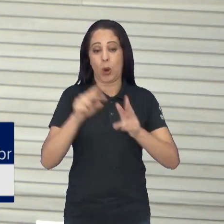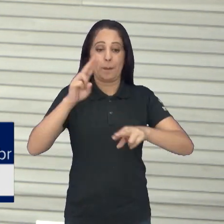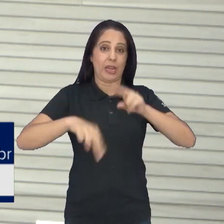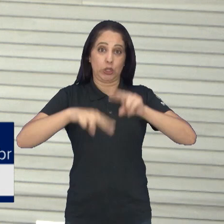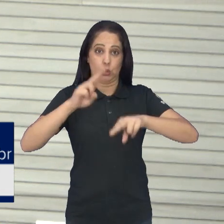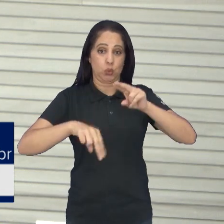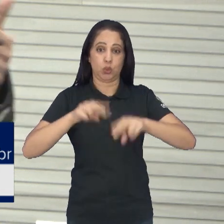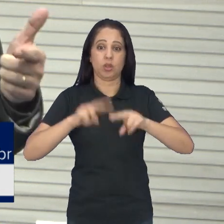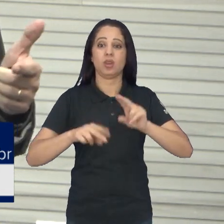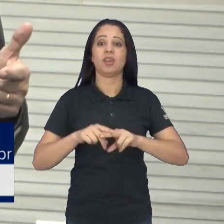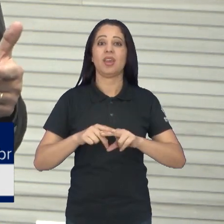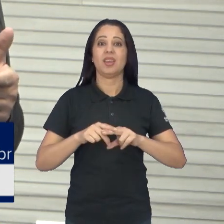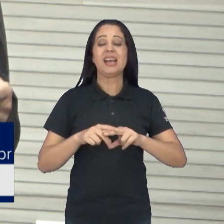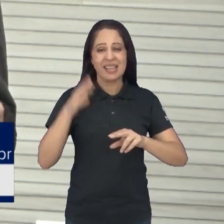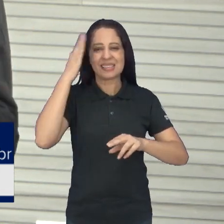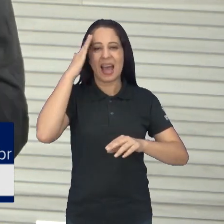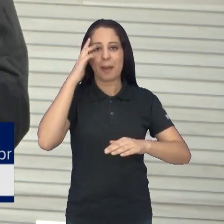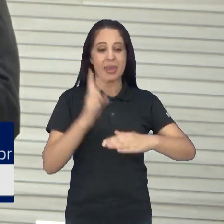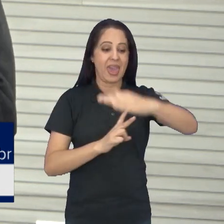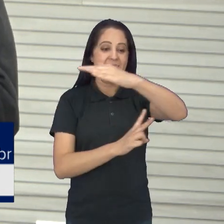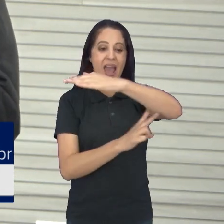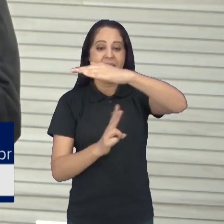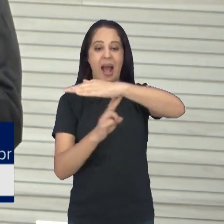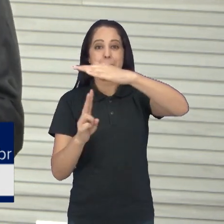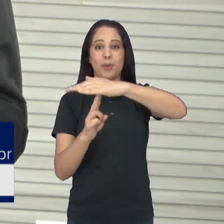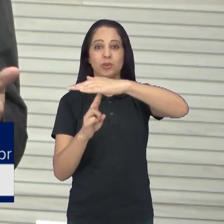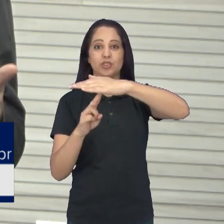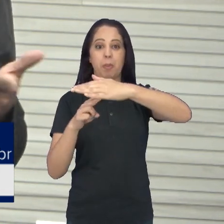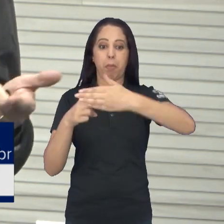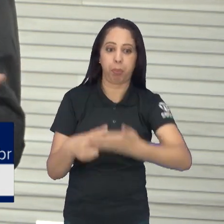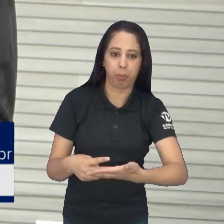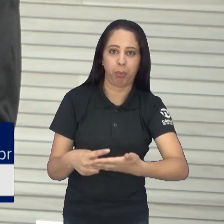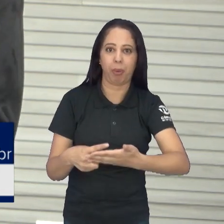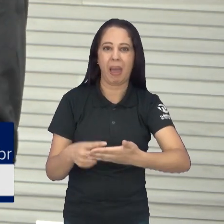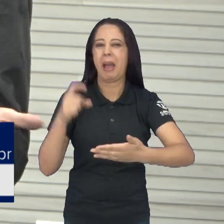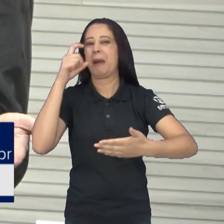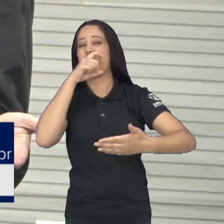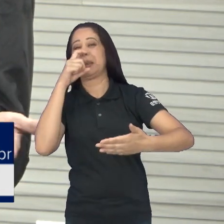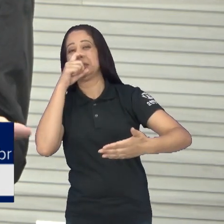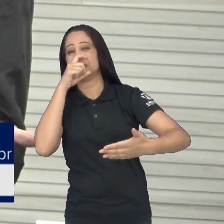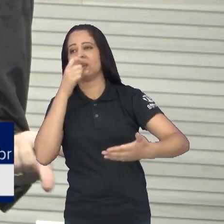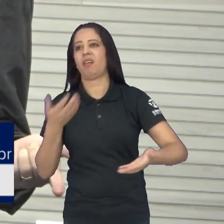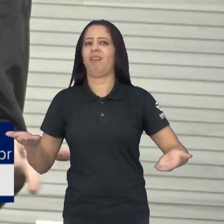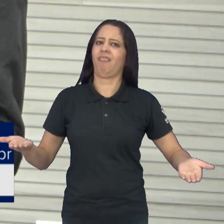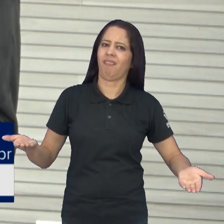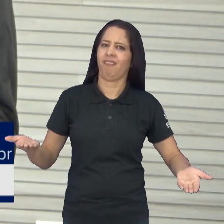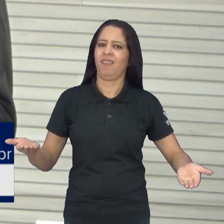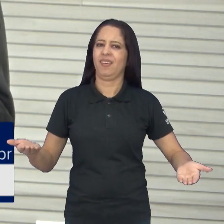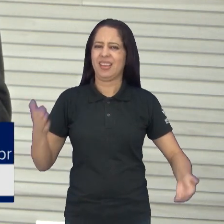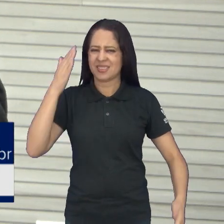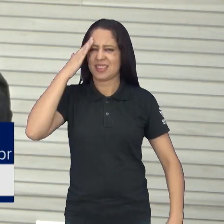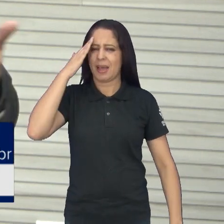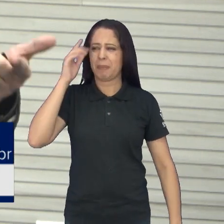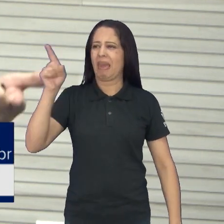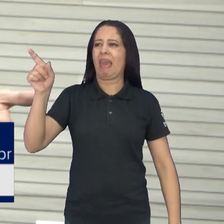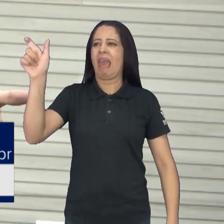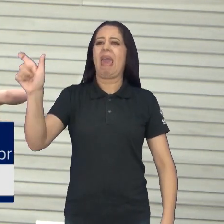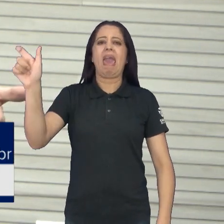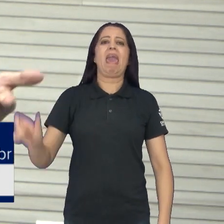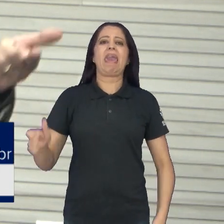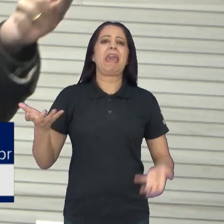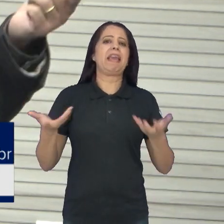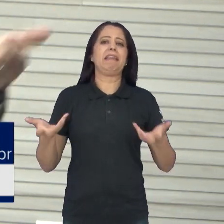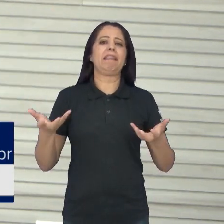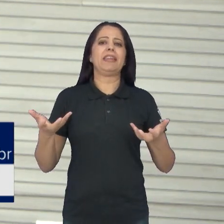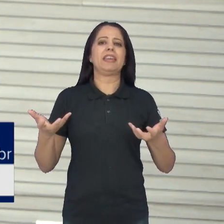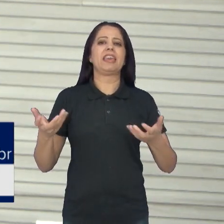né? A ponte caiu, é mentira. Eu acho que ele não sabe, ele está esperando isso. A ponte cair ou alguma coisa